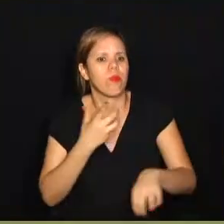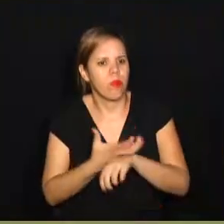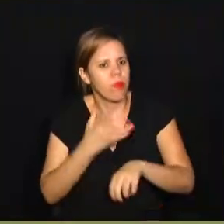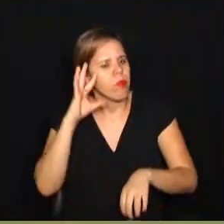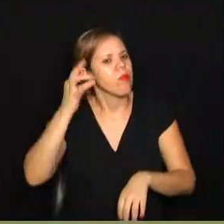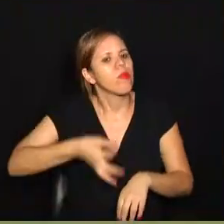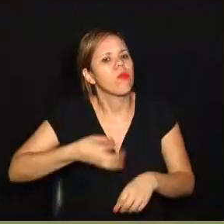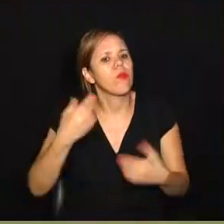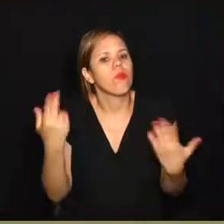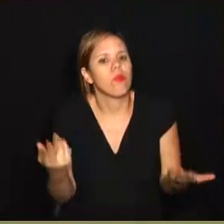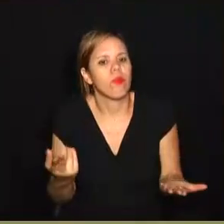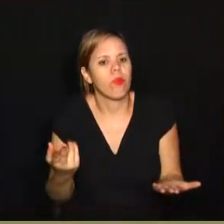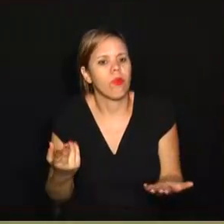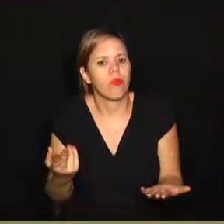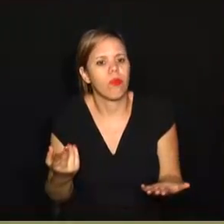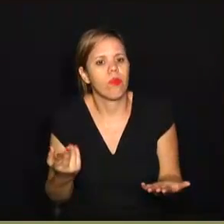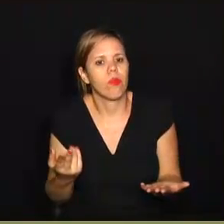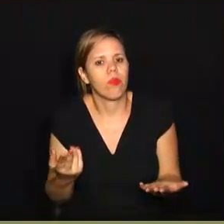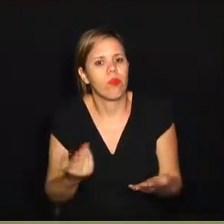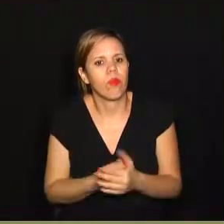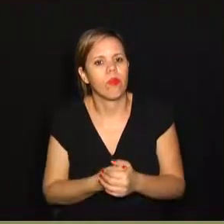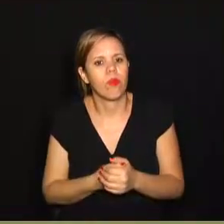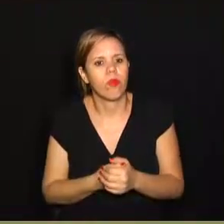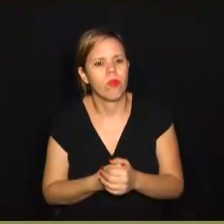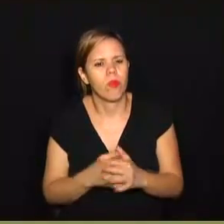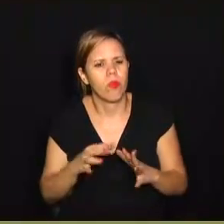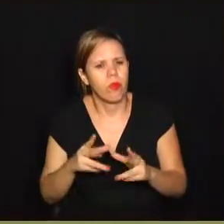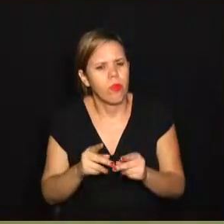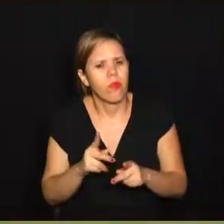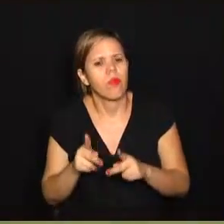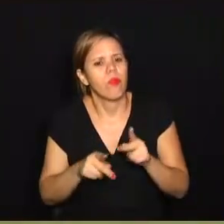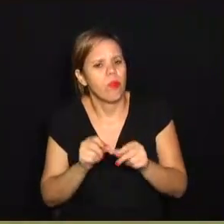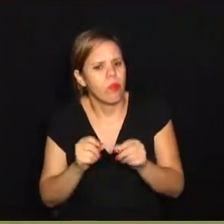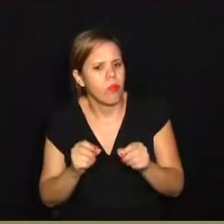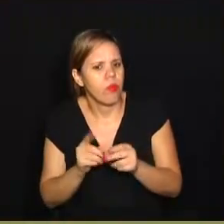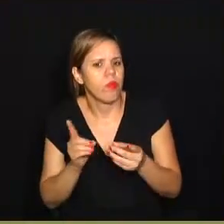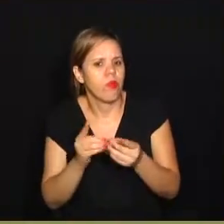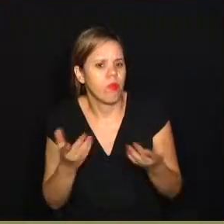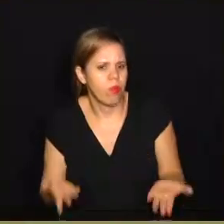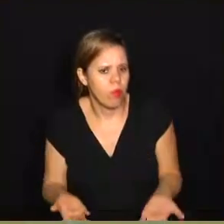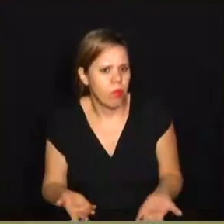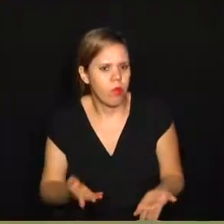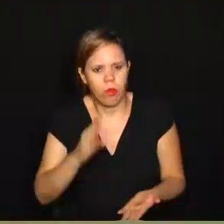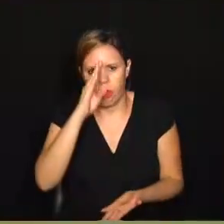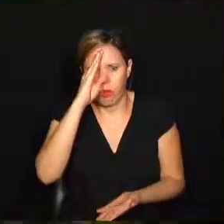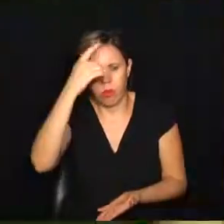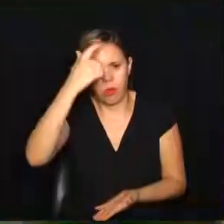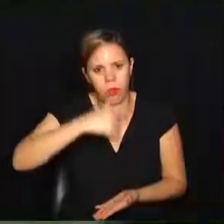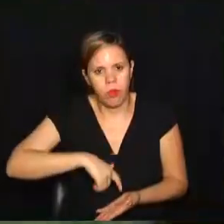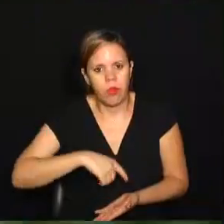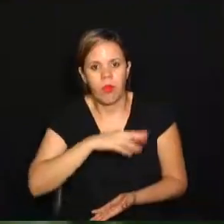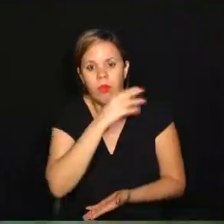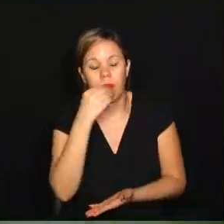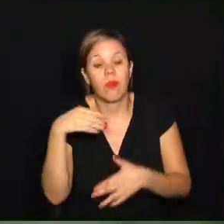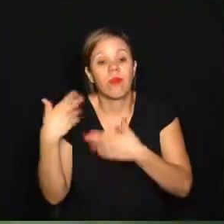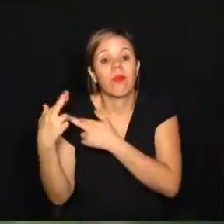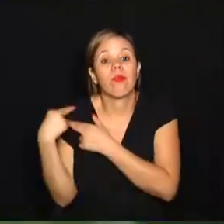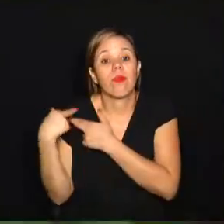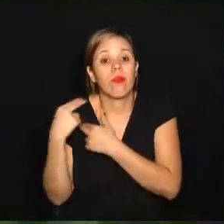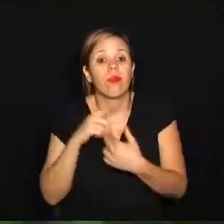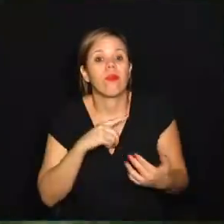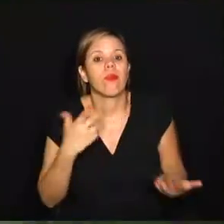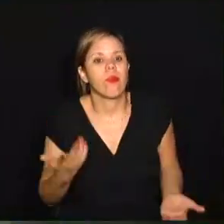para que servem aquelas matérias da parte diversificada, como ele vai ser protagonista, qual a responsabilidade que ele